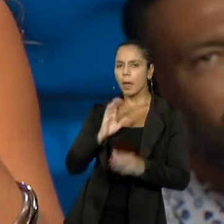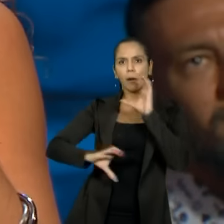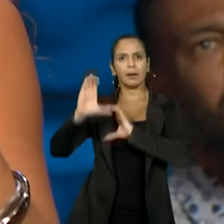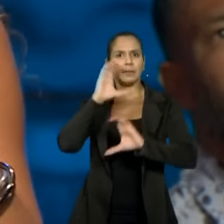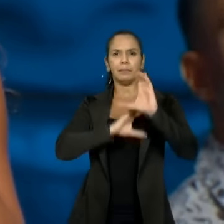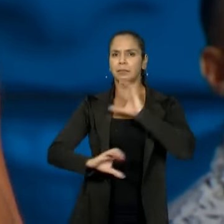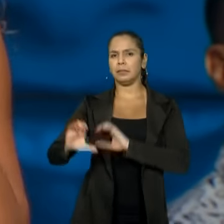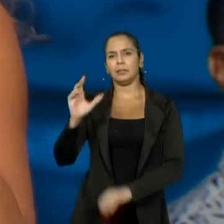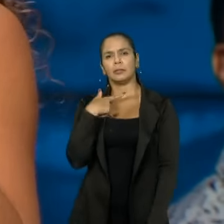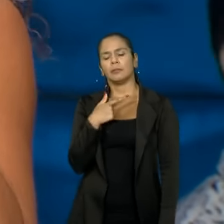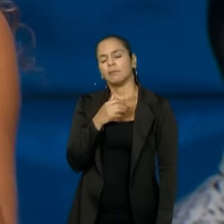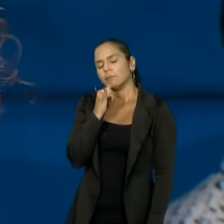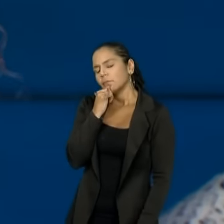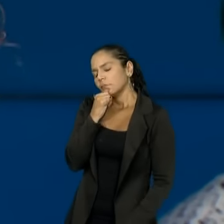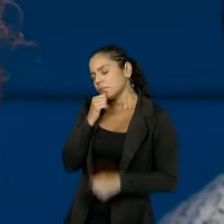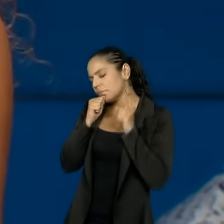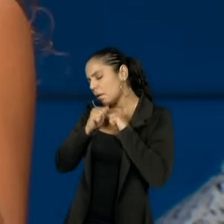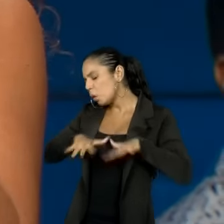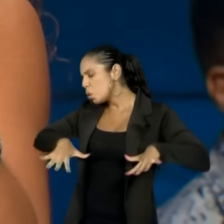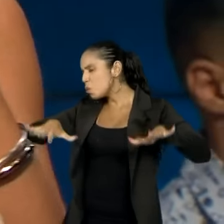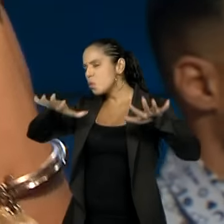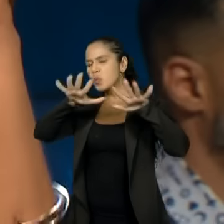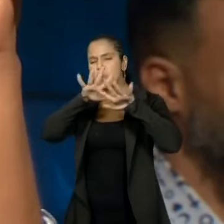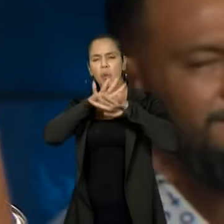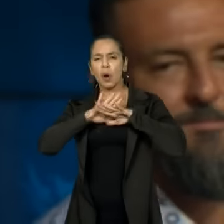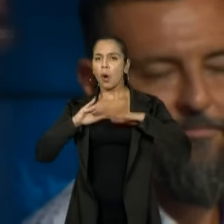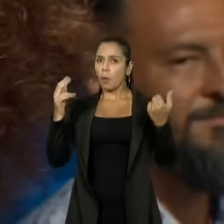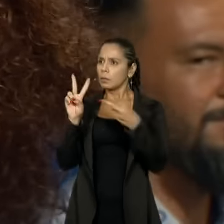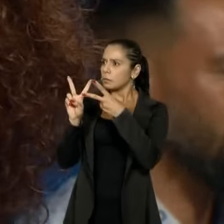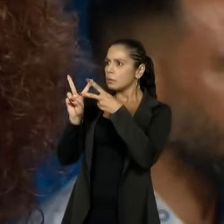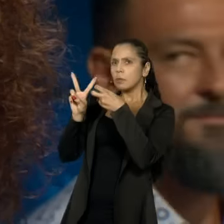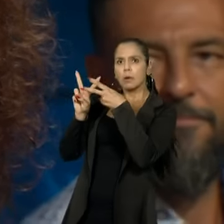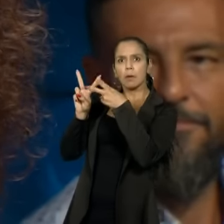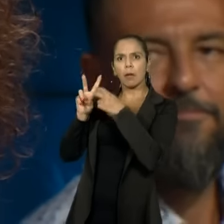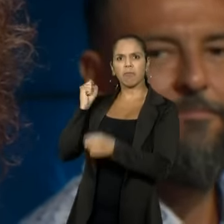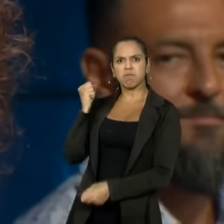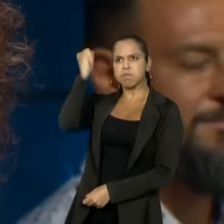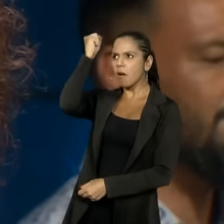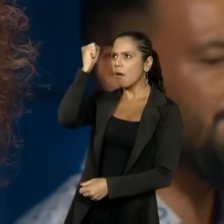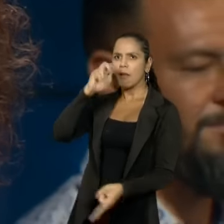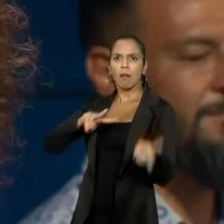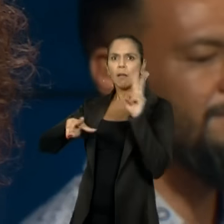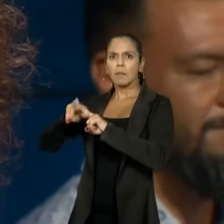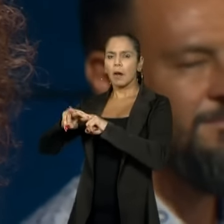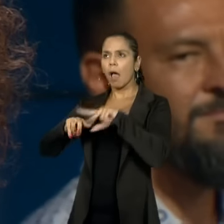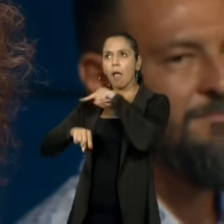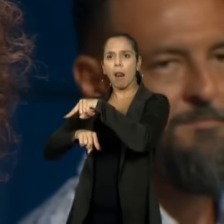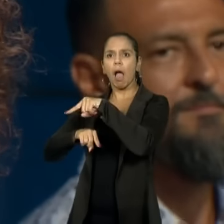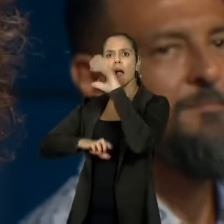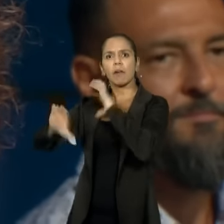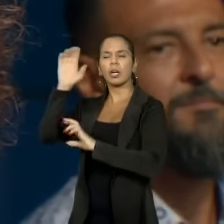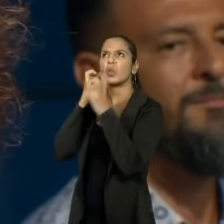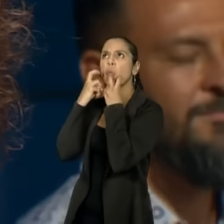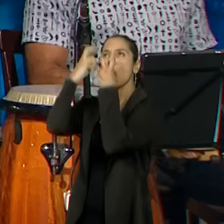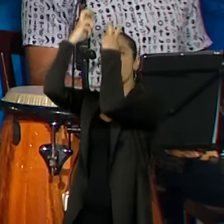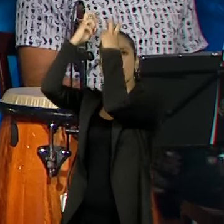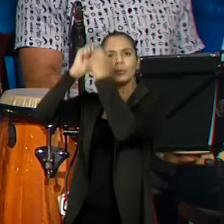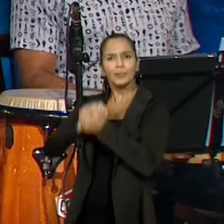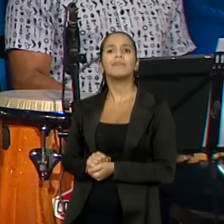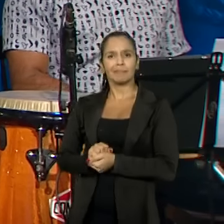um lamento triste sempre ecoou, desde que o índio guerreiro foi pro cativeiro e de lá